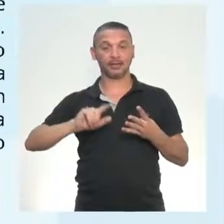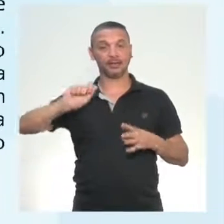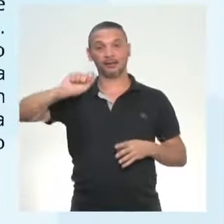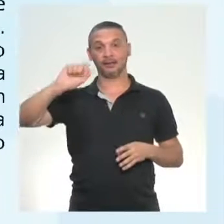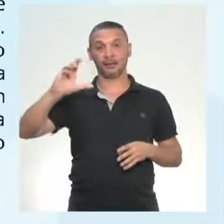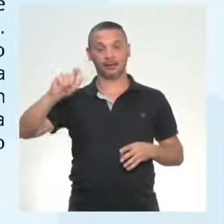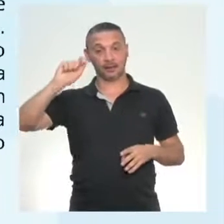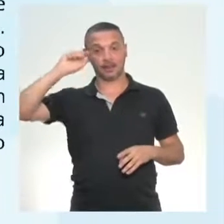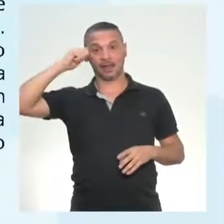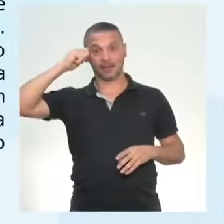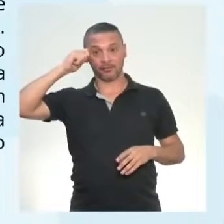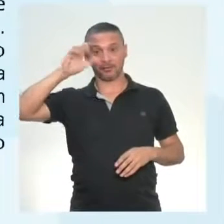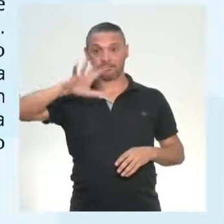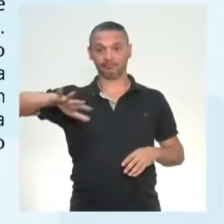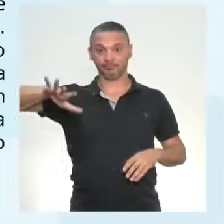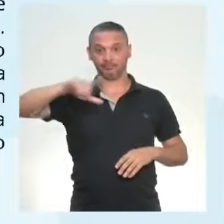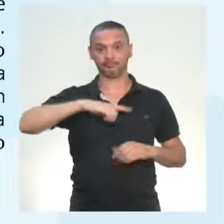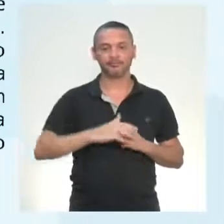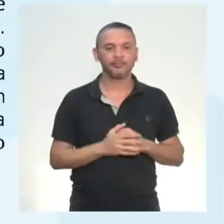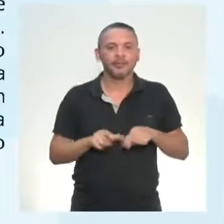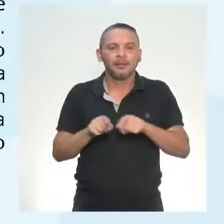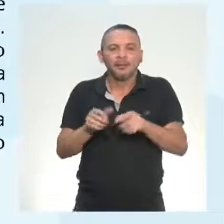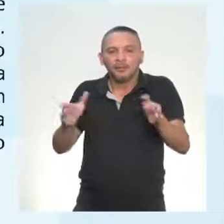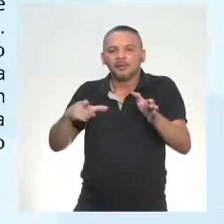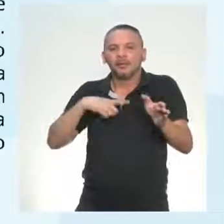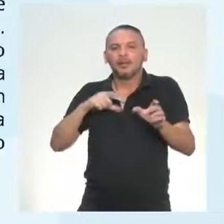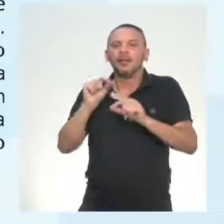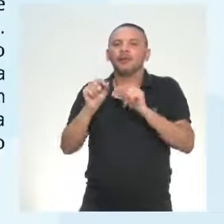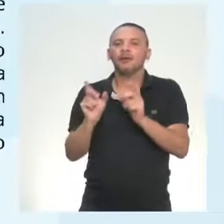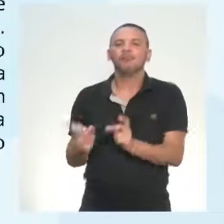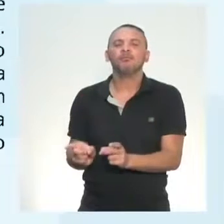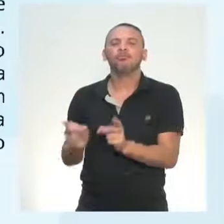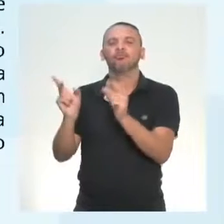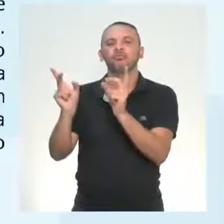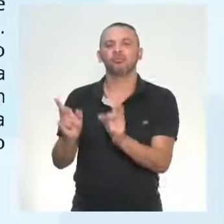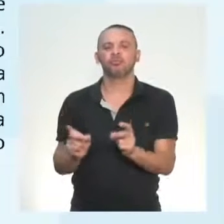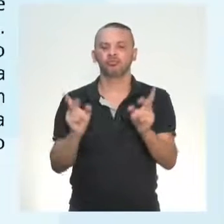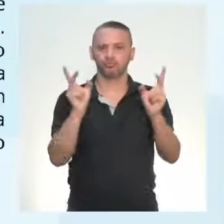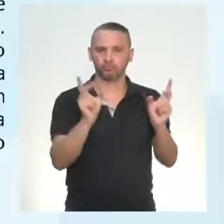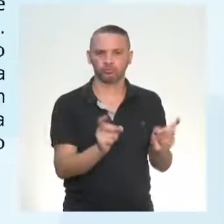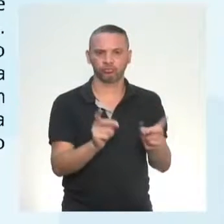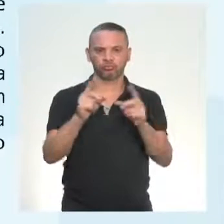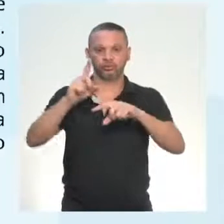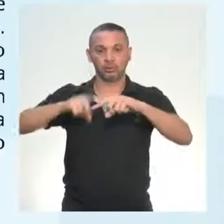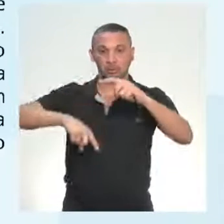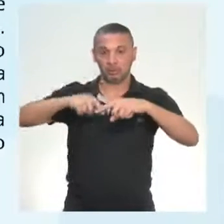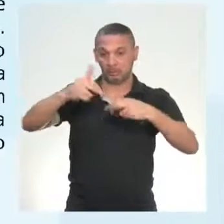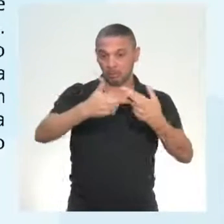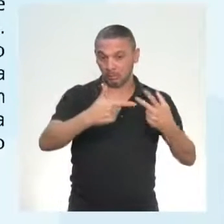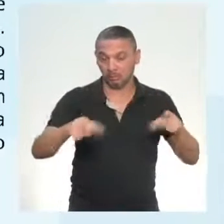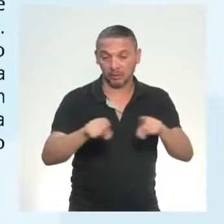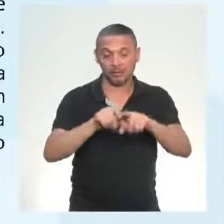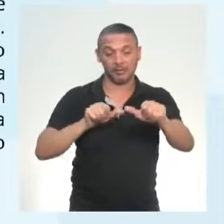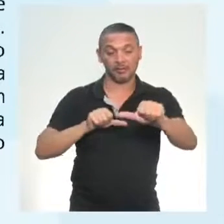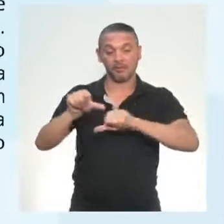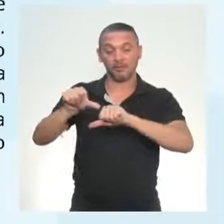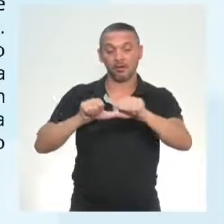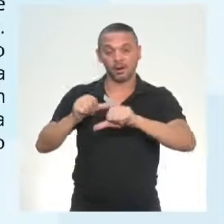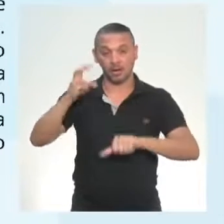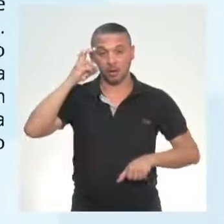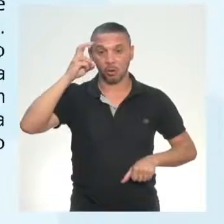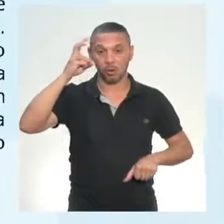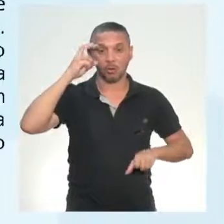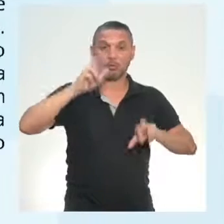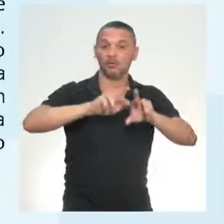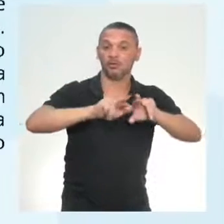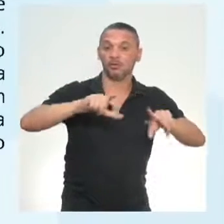África Ocidental. Também, nesse período, o comércio de mercadorias e a troca de culturas